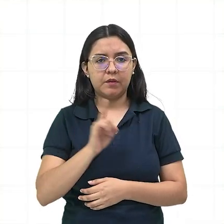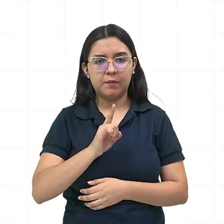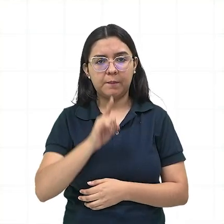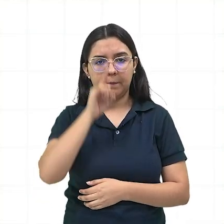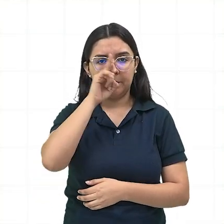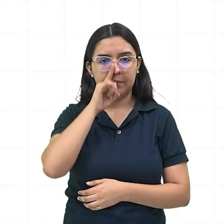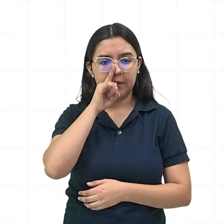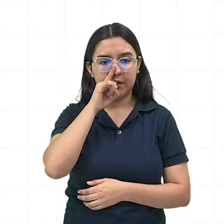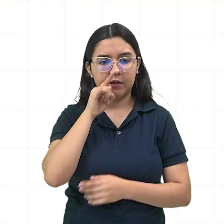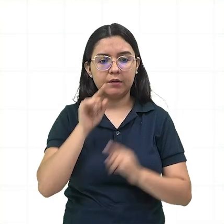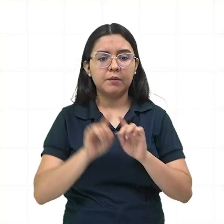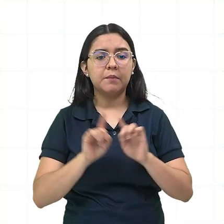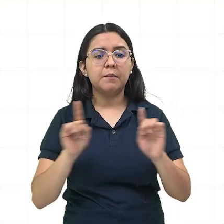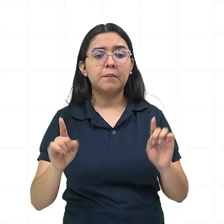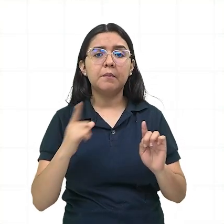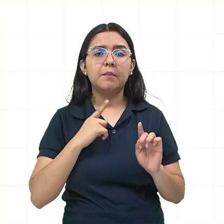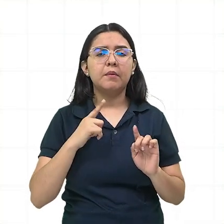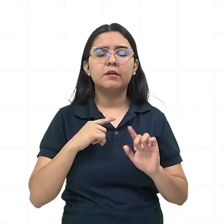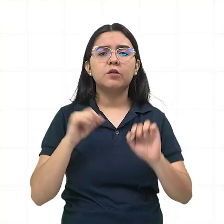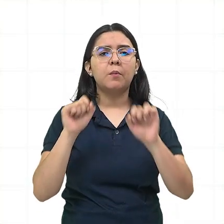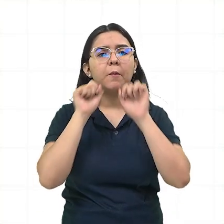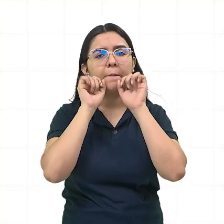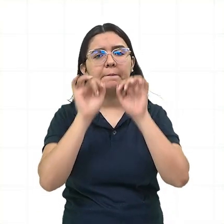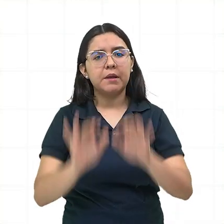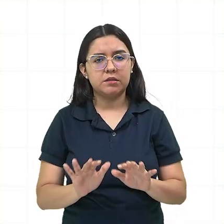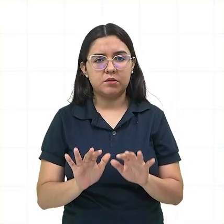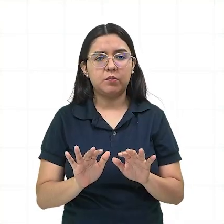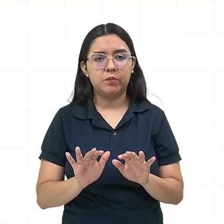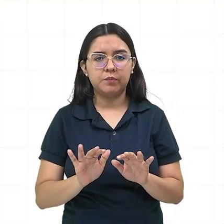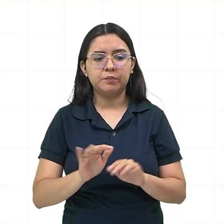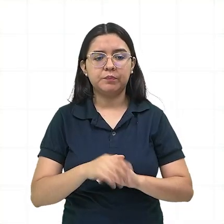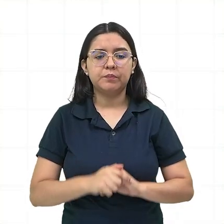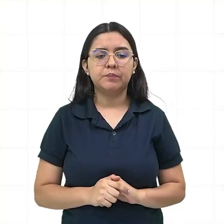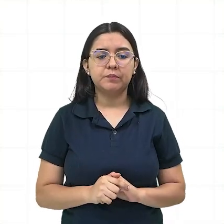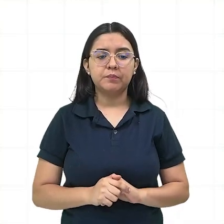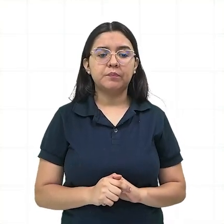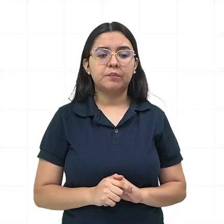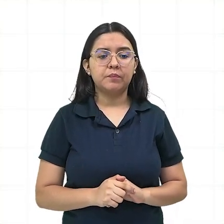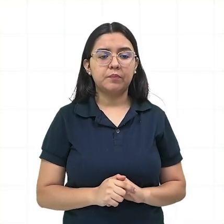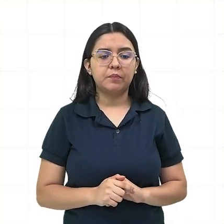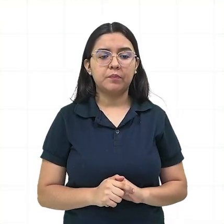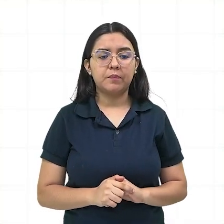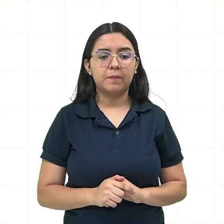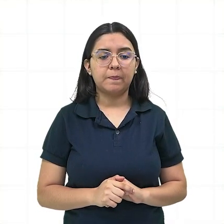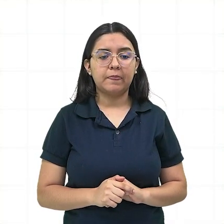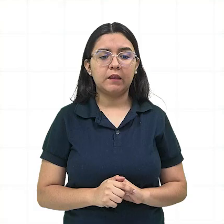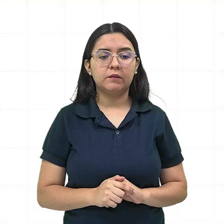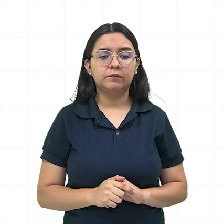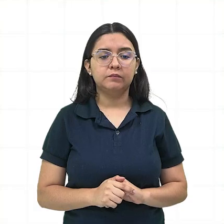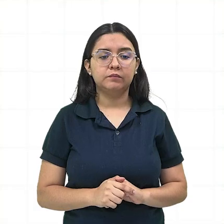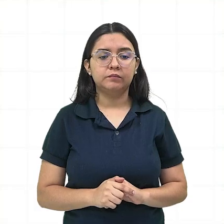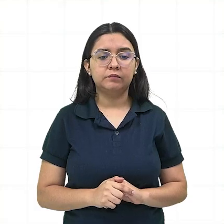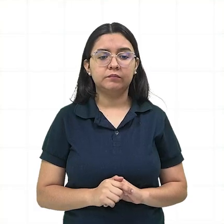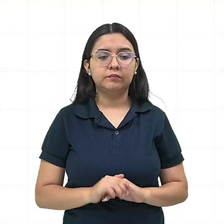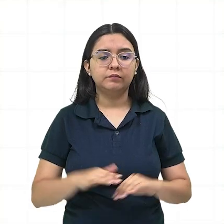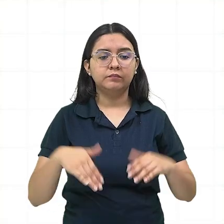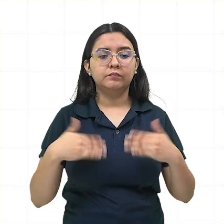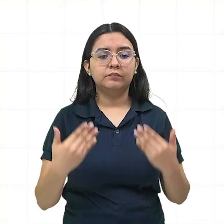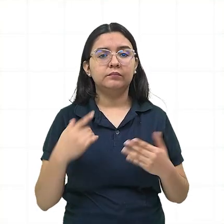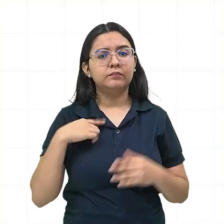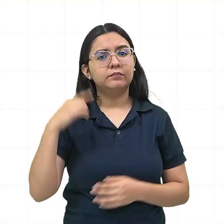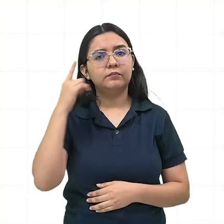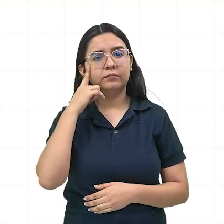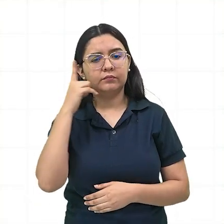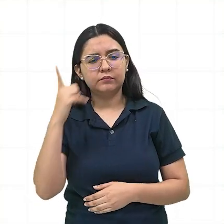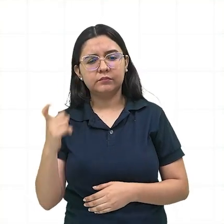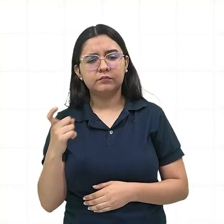mas como um sinal de bênção. Ok? E isso é bem interessante